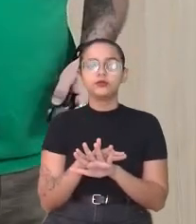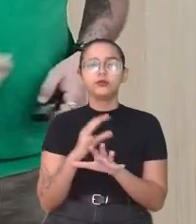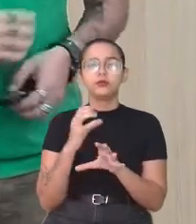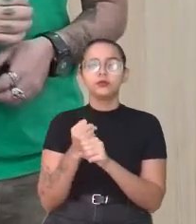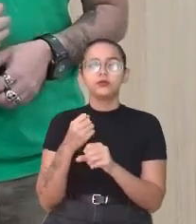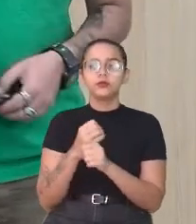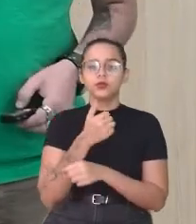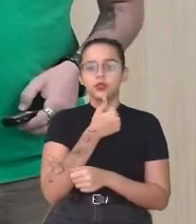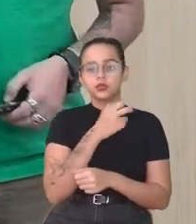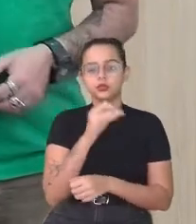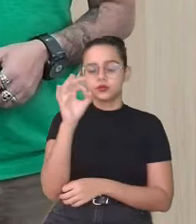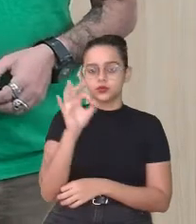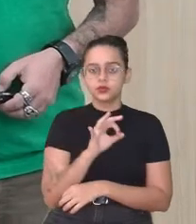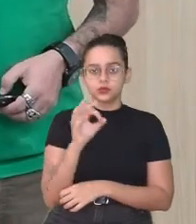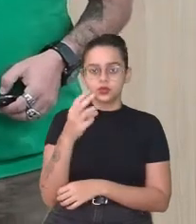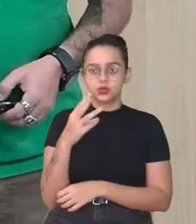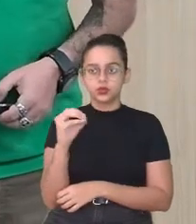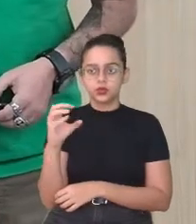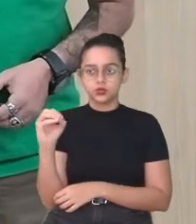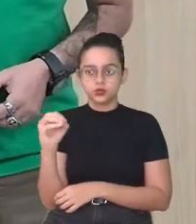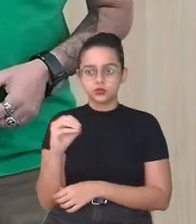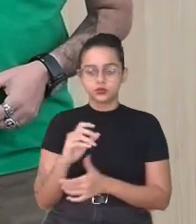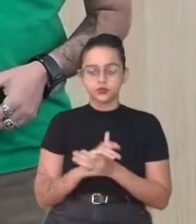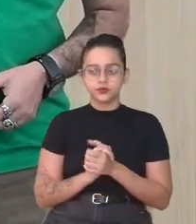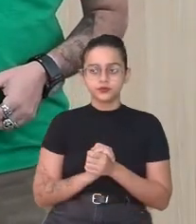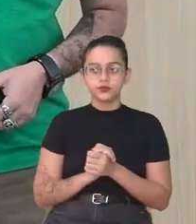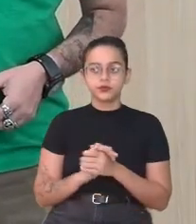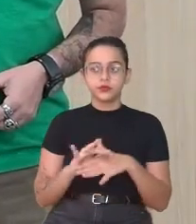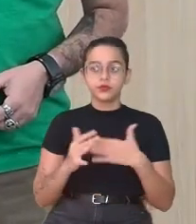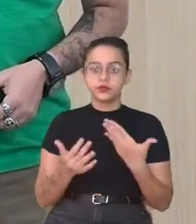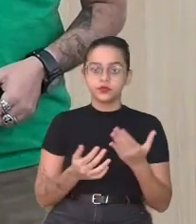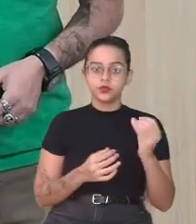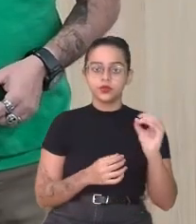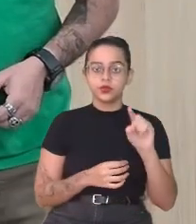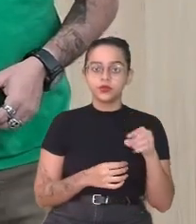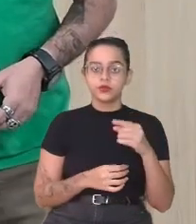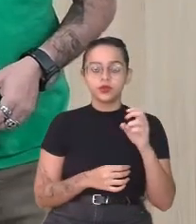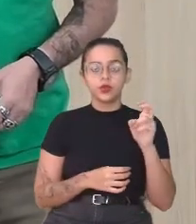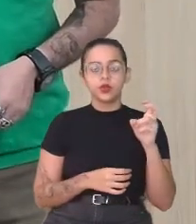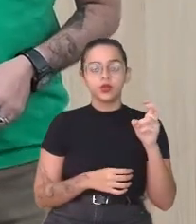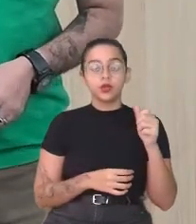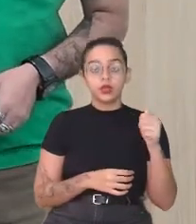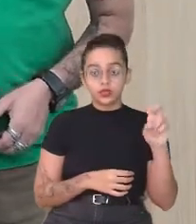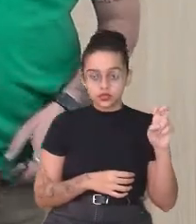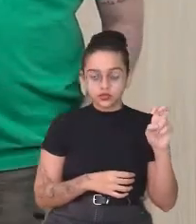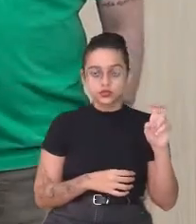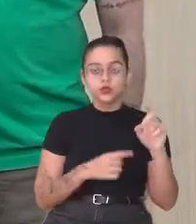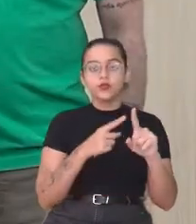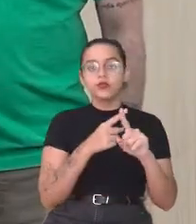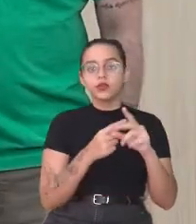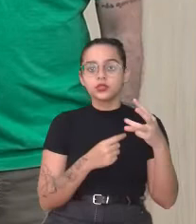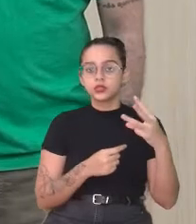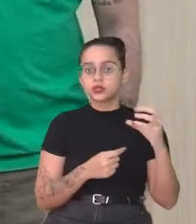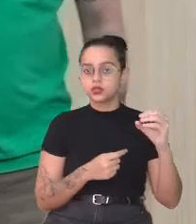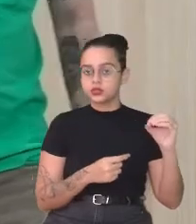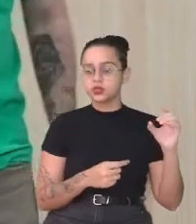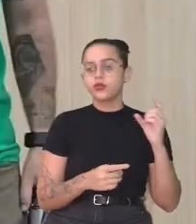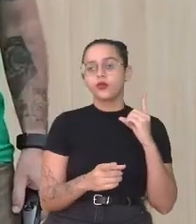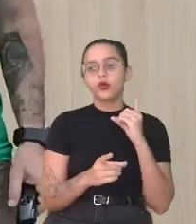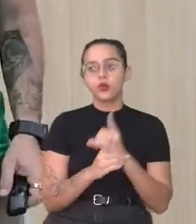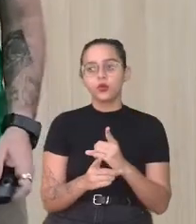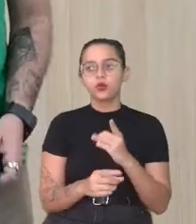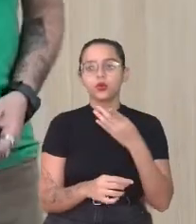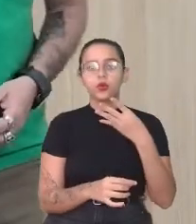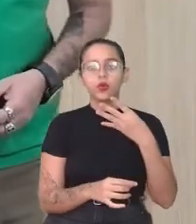os 15% de 300, tá certo? Então, 0,15 vezes 300, eu vou encontrar o 45,